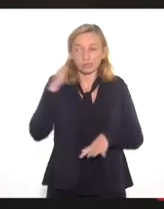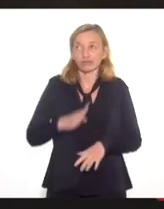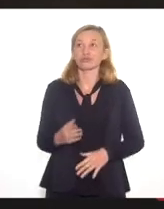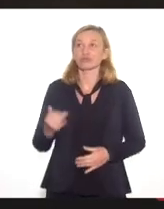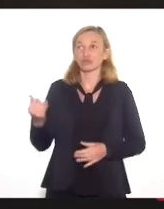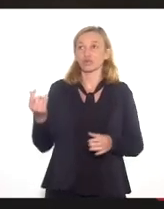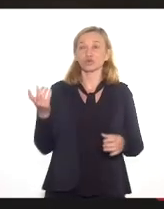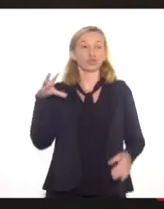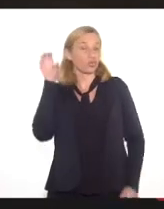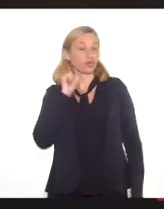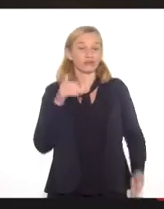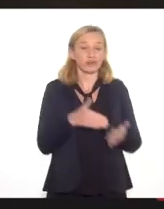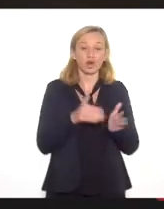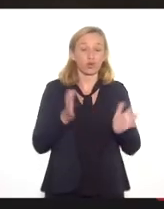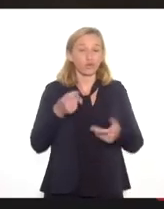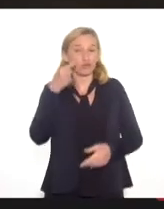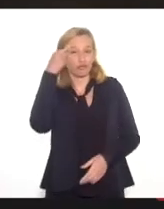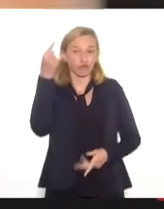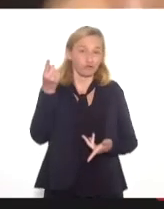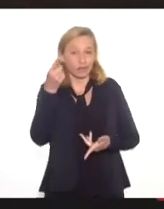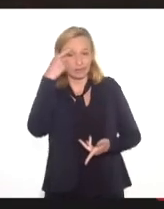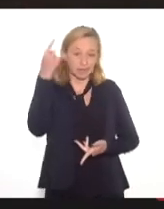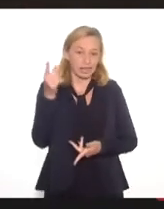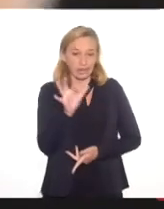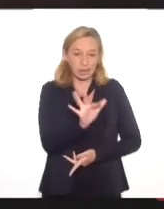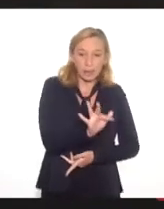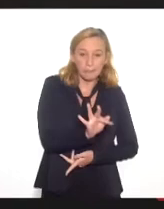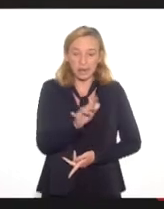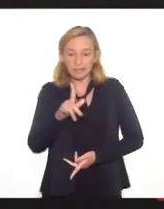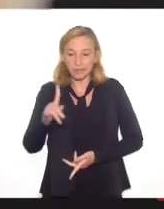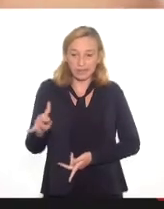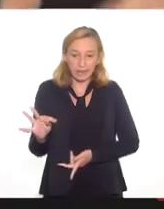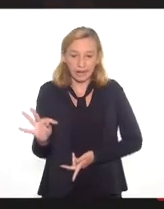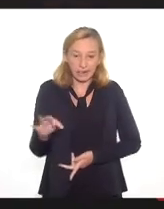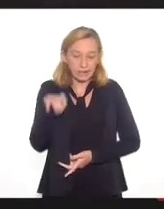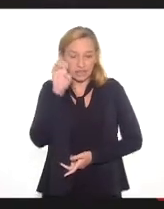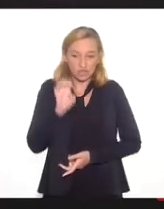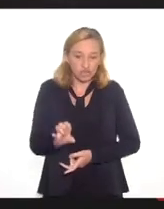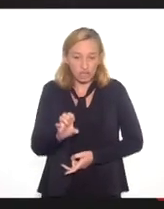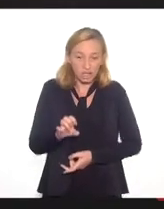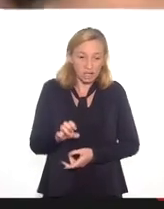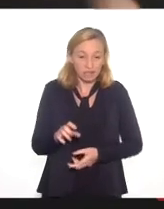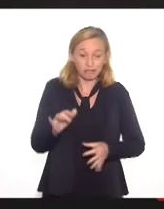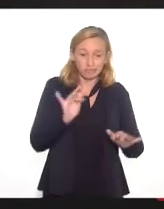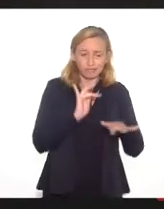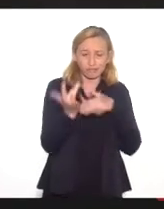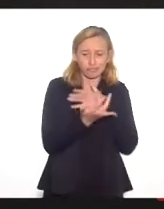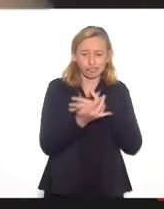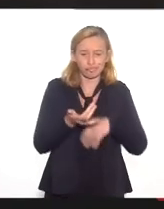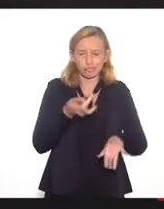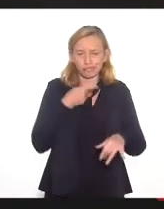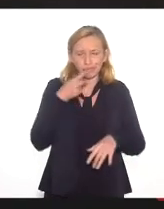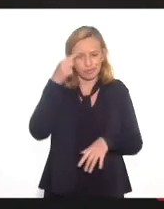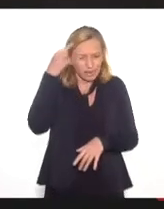hoje de que isso é tudo uma invenção do PT da esquerda isso a mídia está inventando não existe fome não está voltando nada